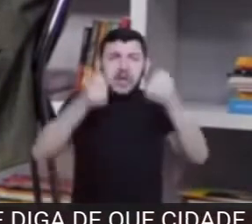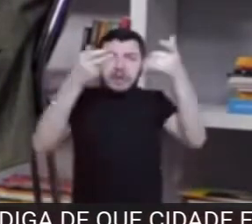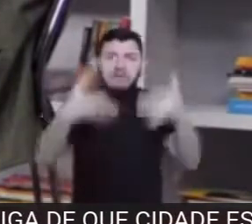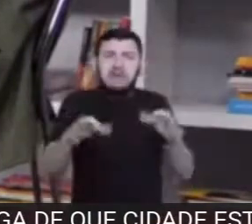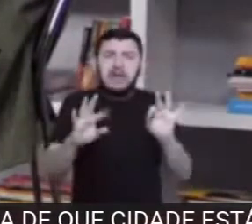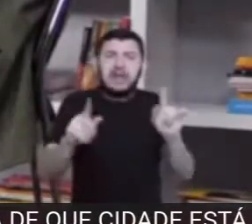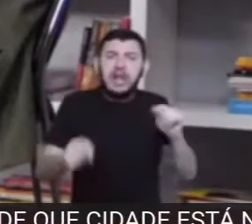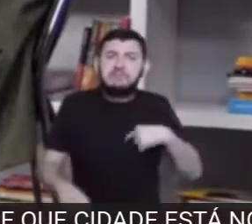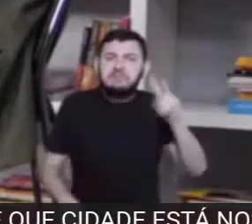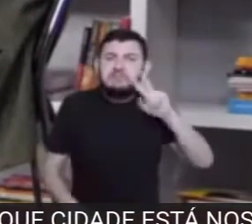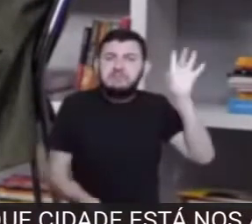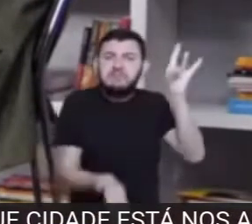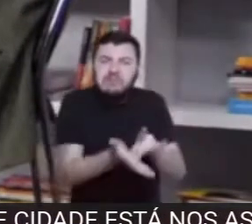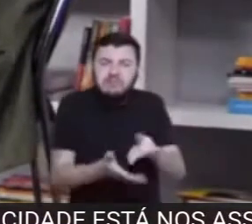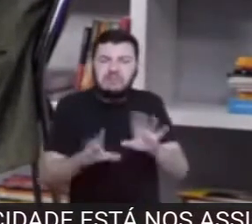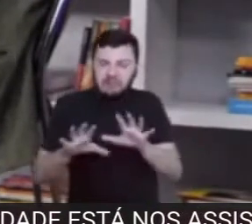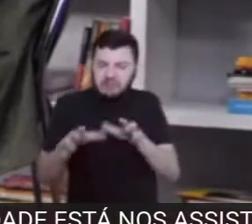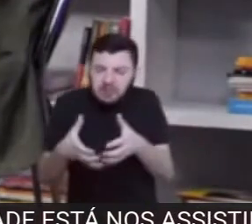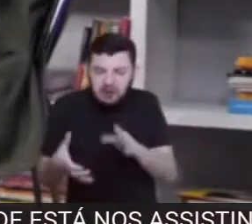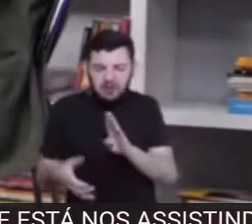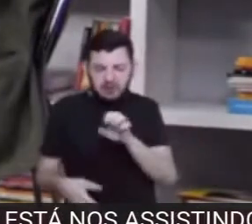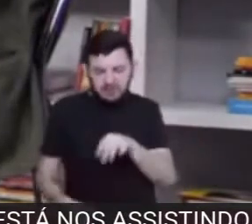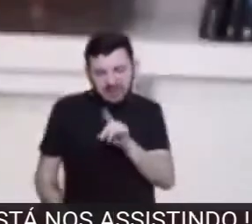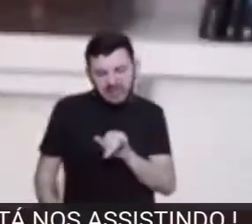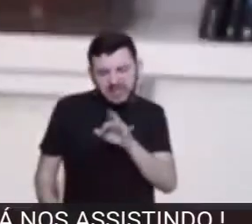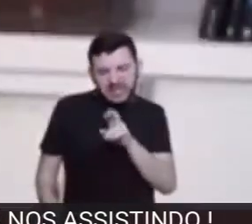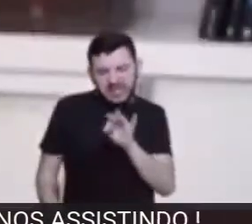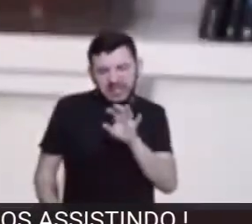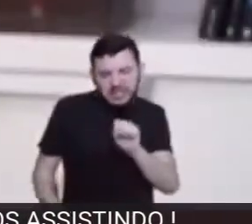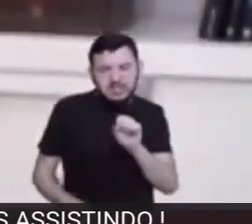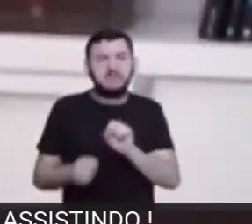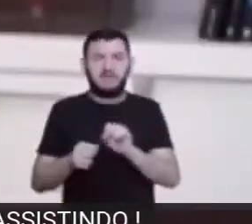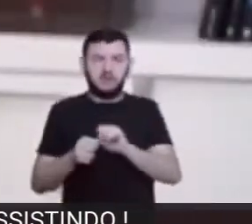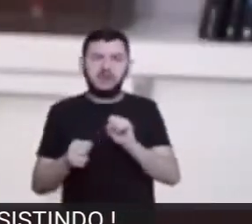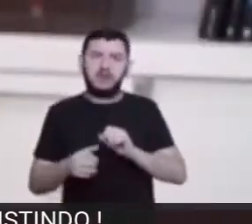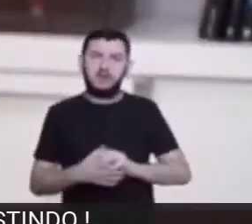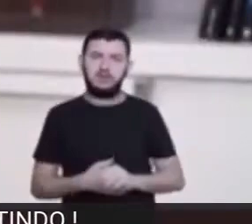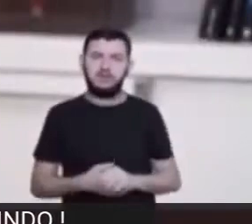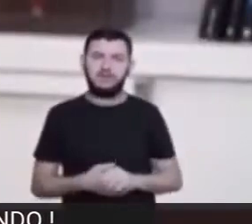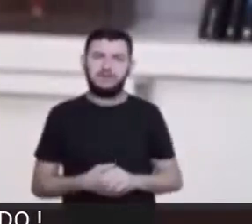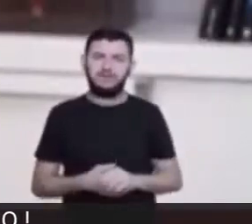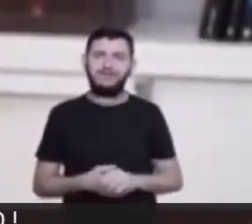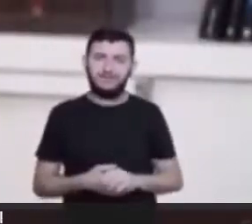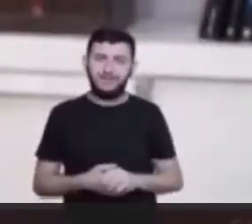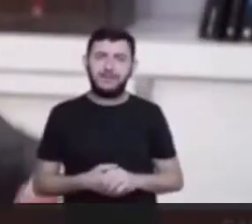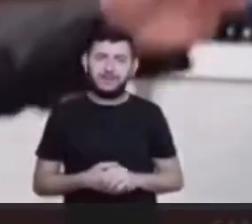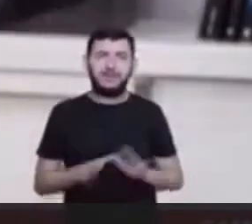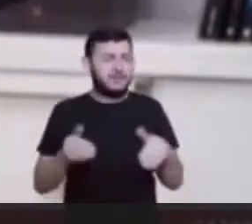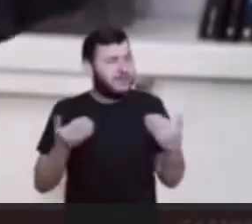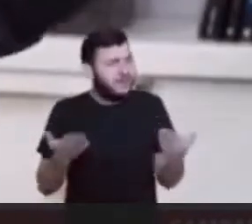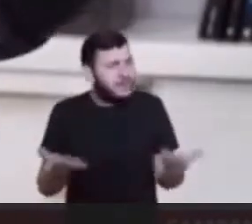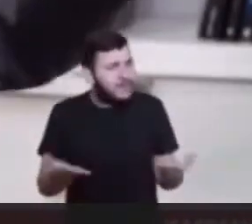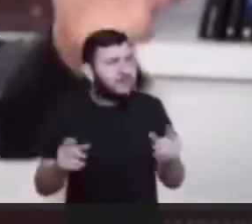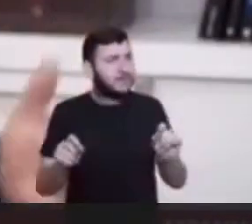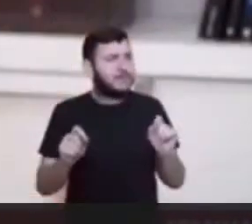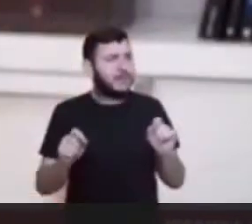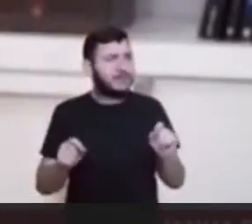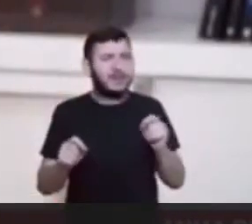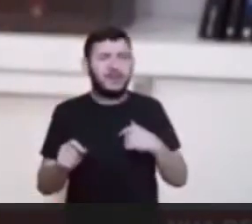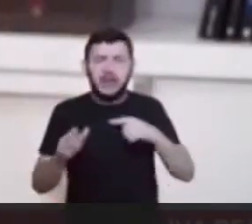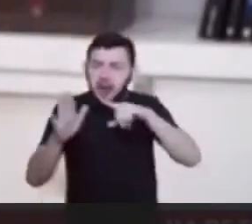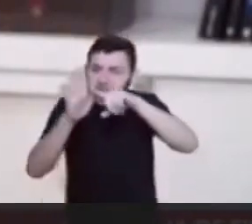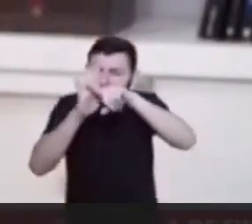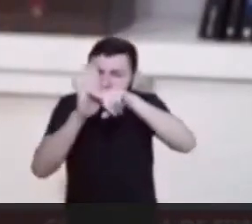Sabe? Fizeram, sobretudo, sabe, para desvendar em busca do ouro, seja na mina, seja em Goiás, seja no